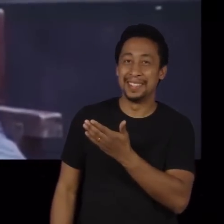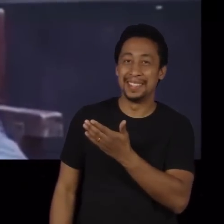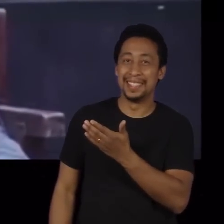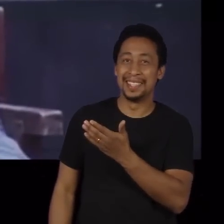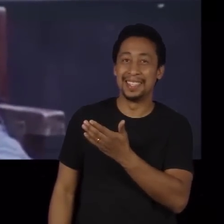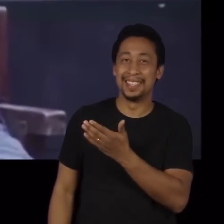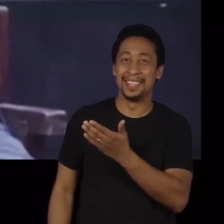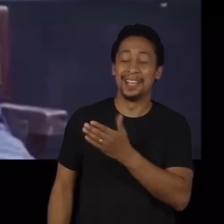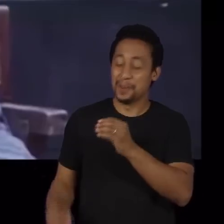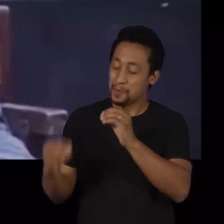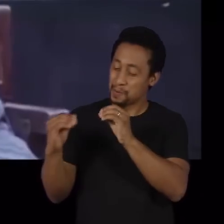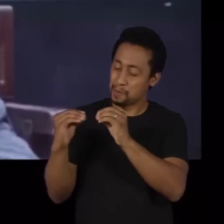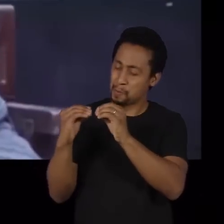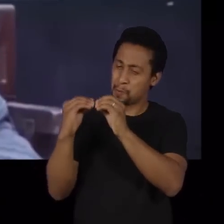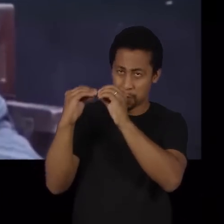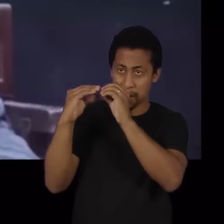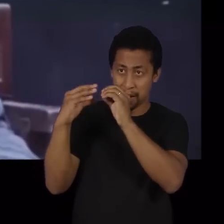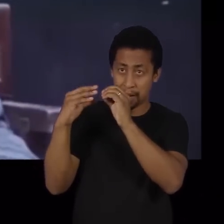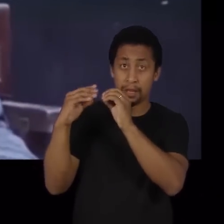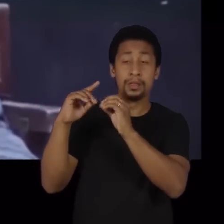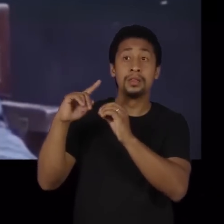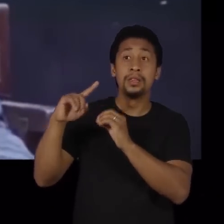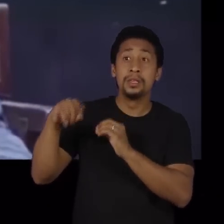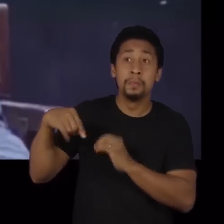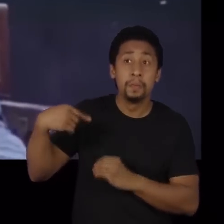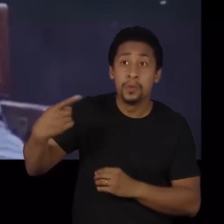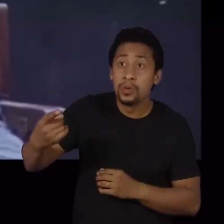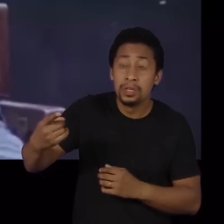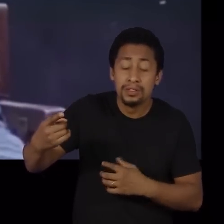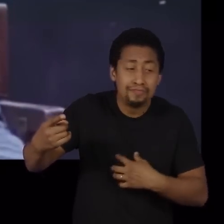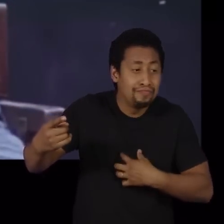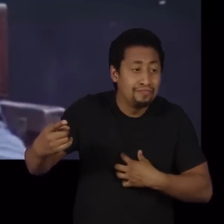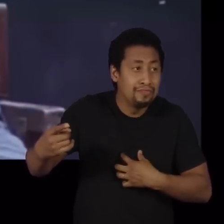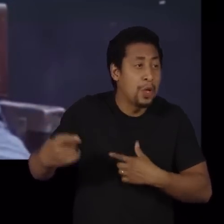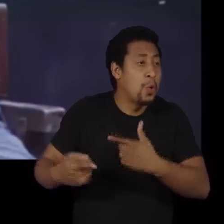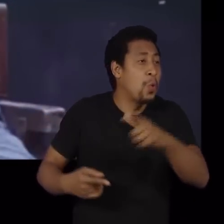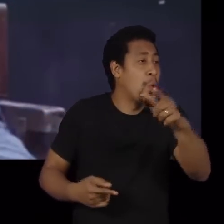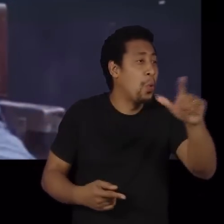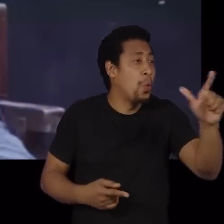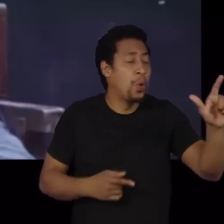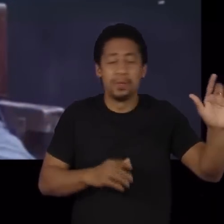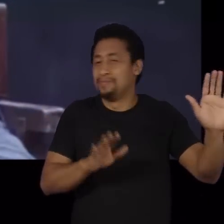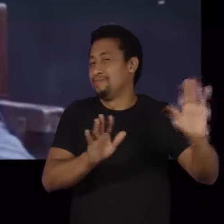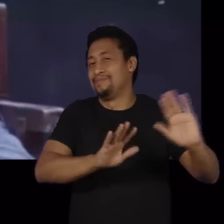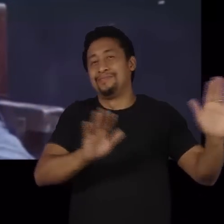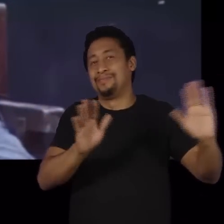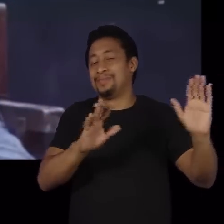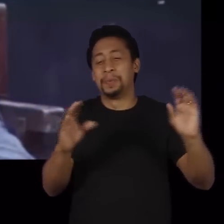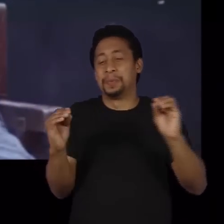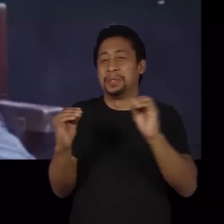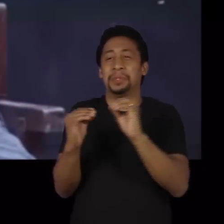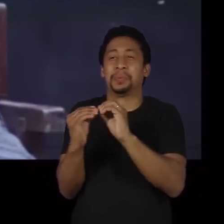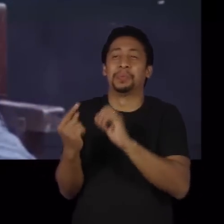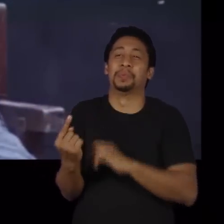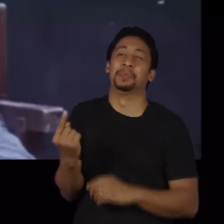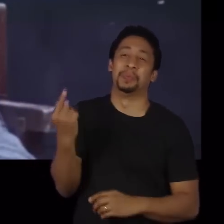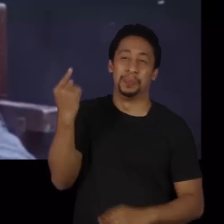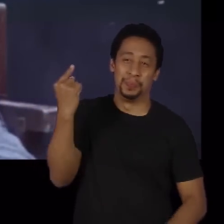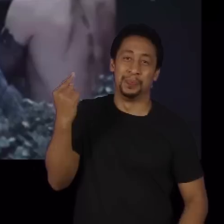Depois que beijei ele, nunca mais beijei ninguém.